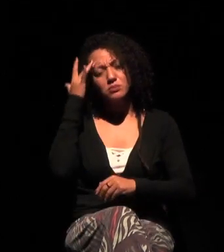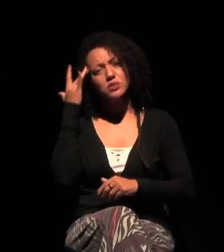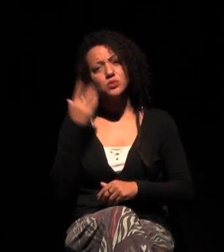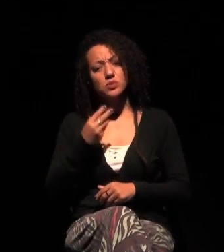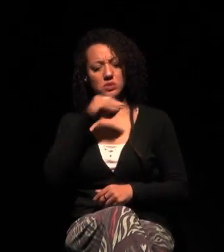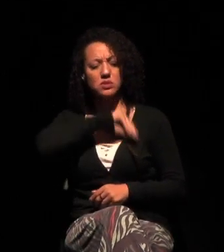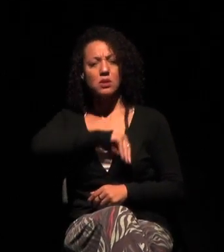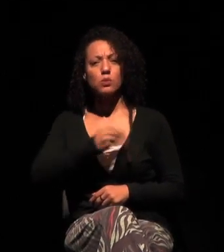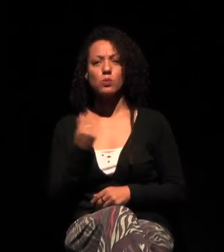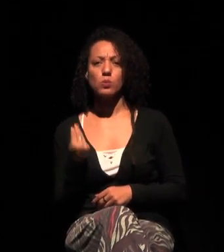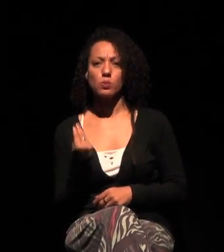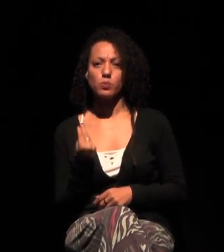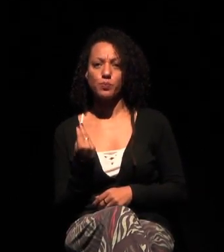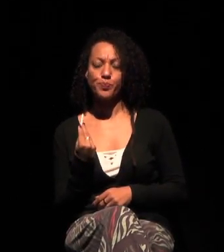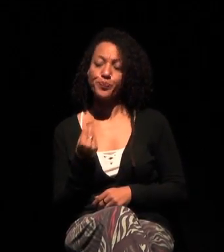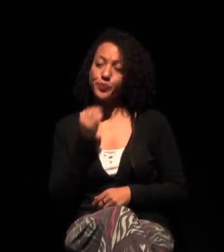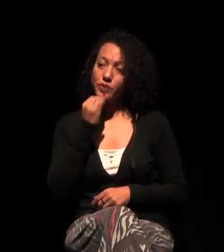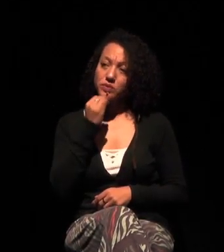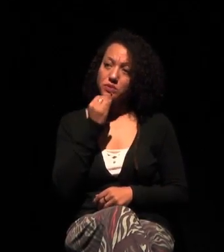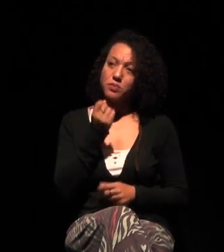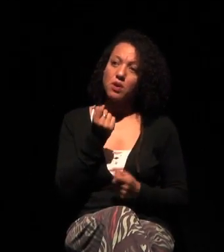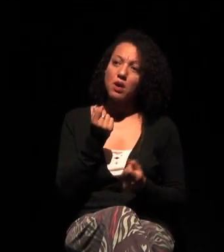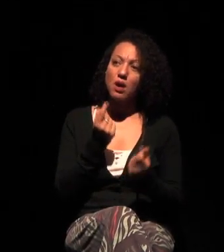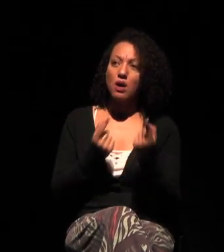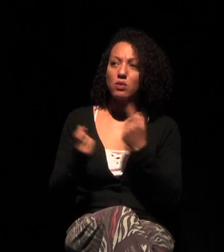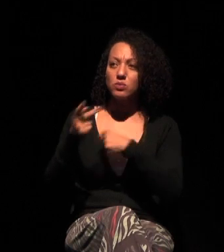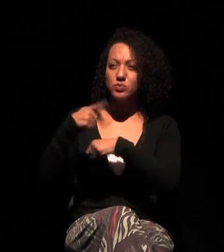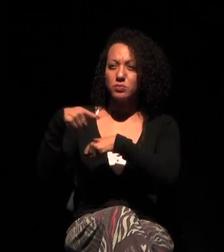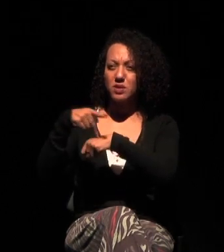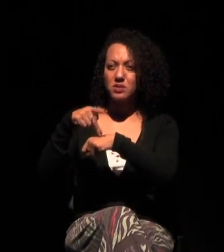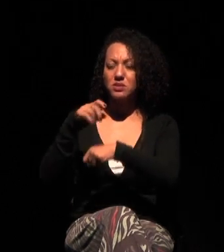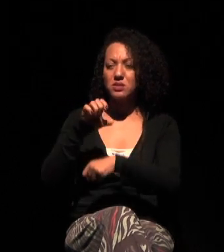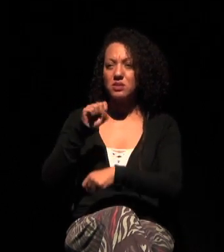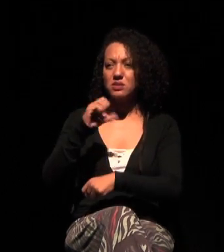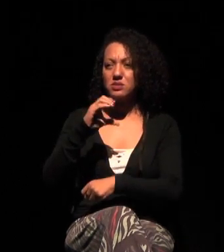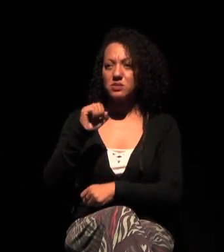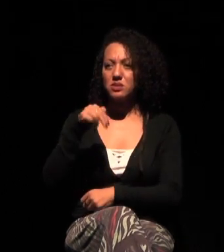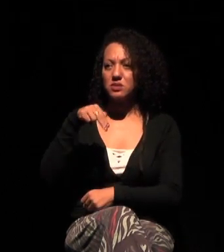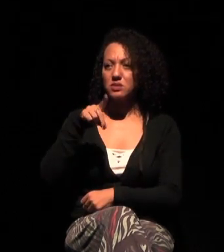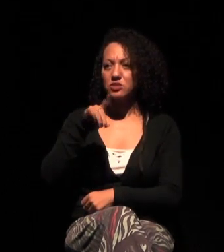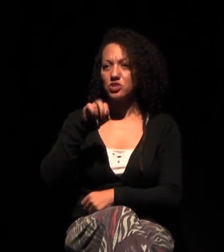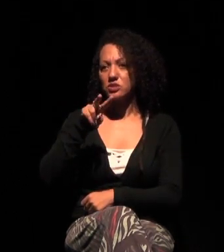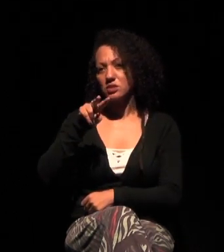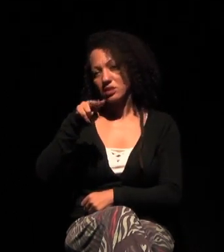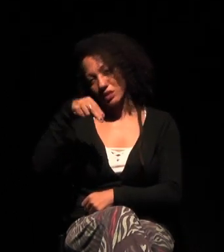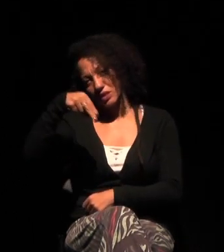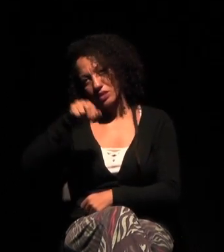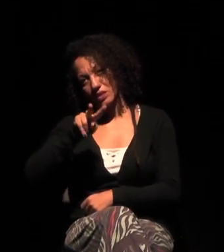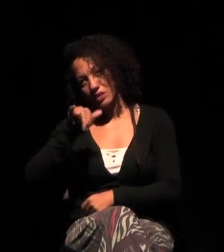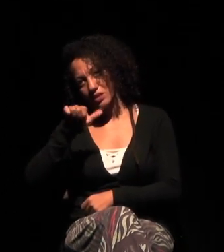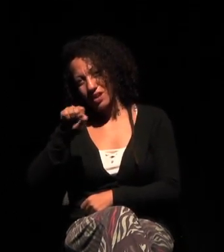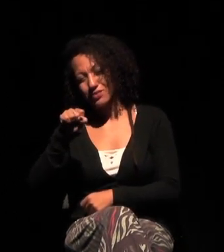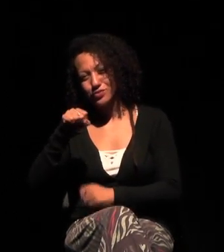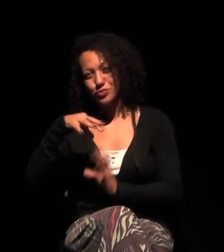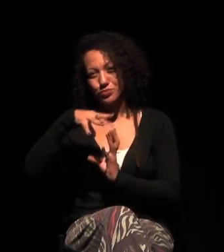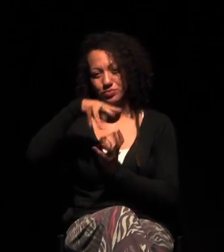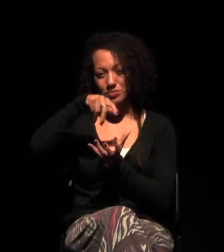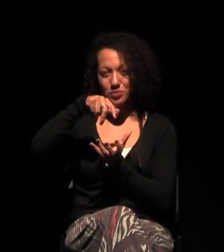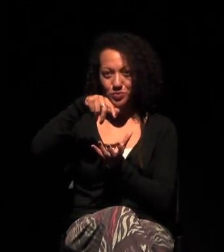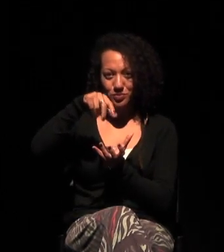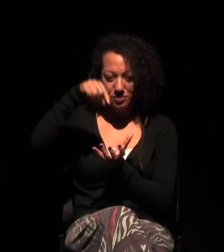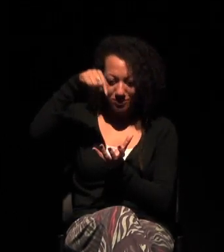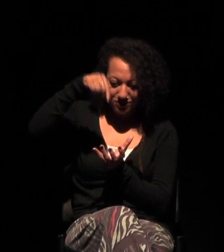algumas experiências que os países escandinavos que parece que vem um pouquinho melhor as coisas estão no alto do mundo então eles vêm melhor